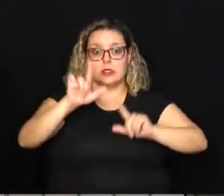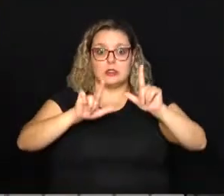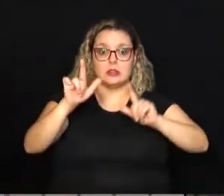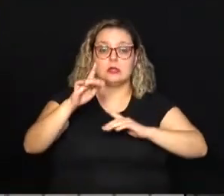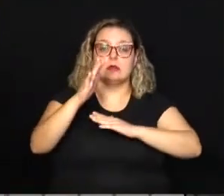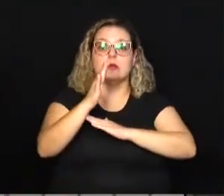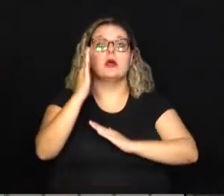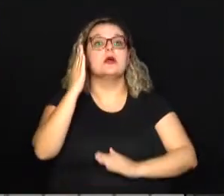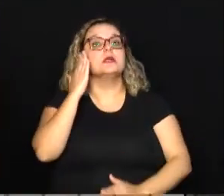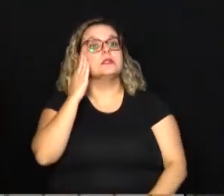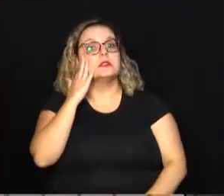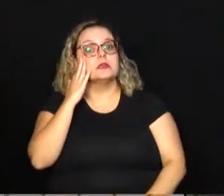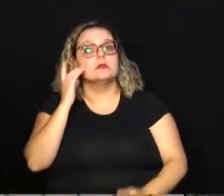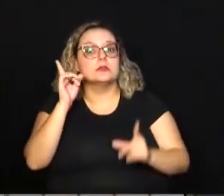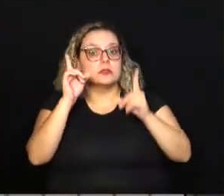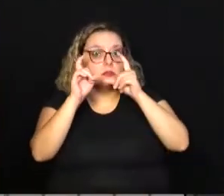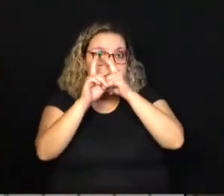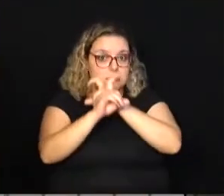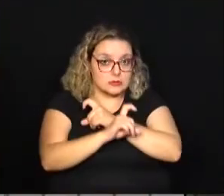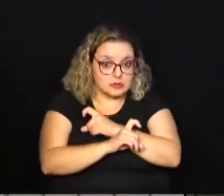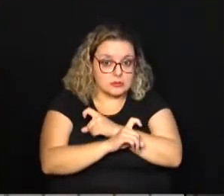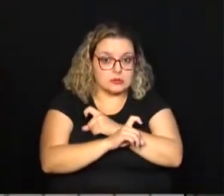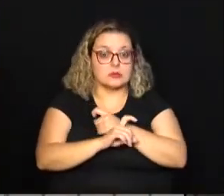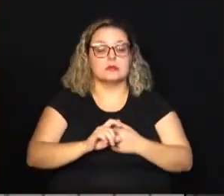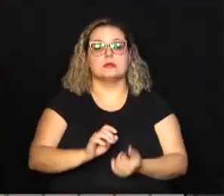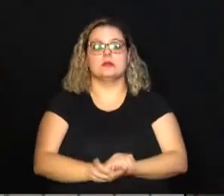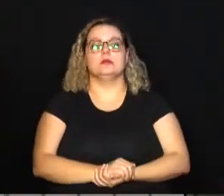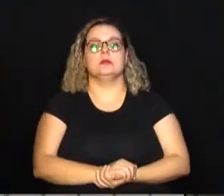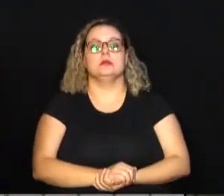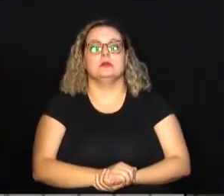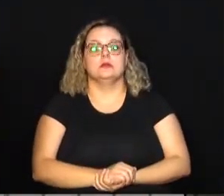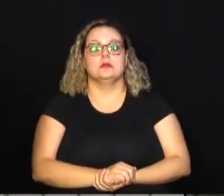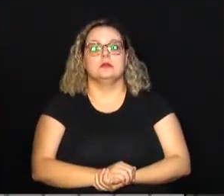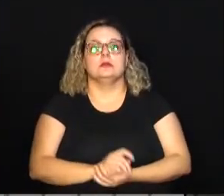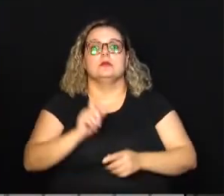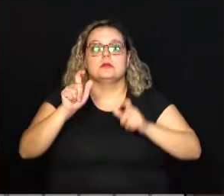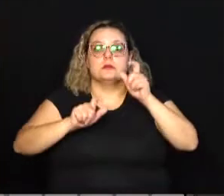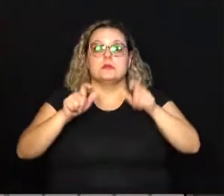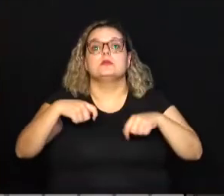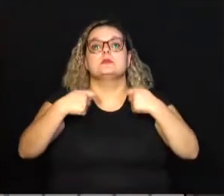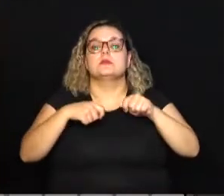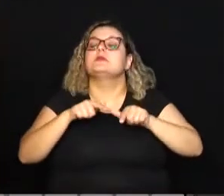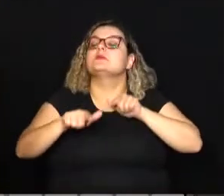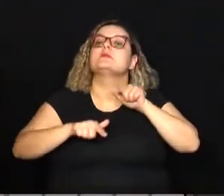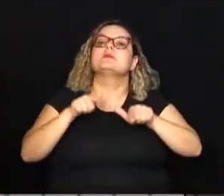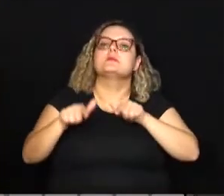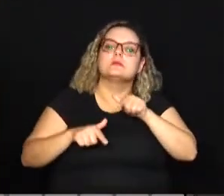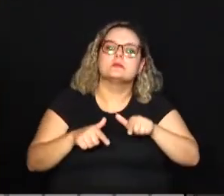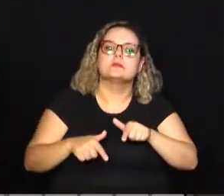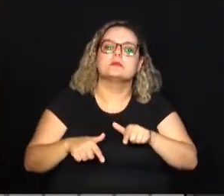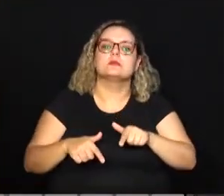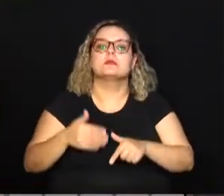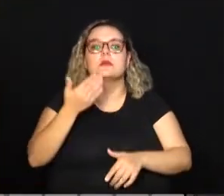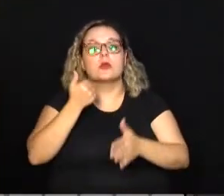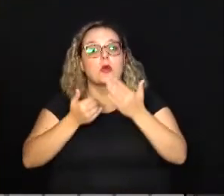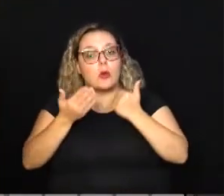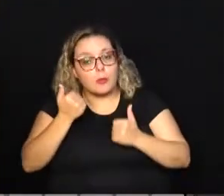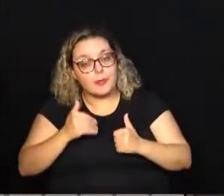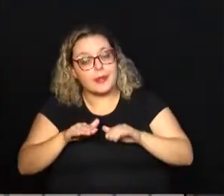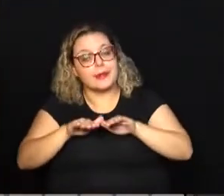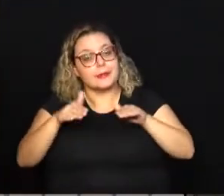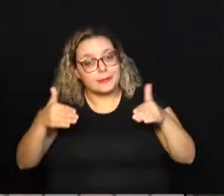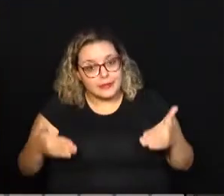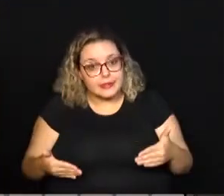gente sabe das dificuldades, né? As pessoas têm que trabalhar, as pessoas têm que colocar comida nas suas casas, mais do que